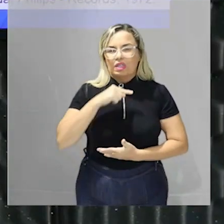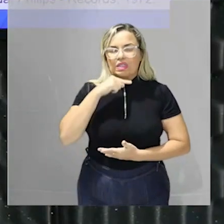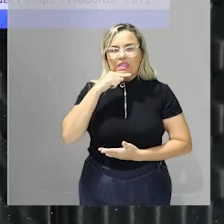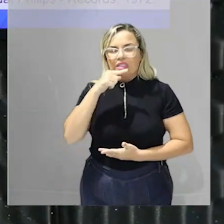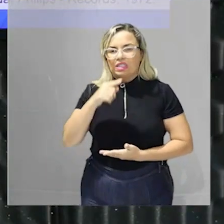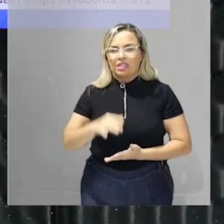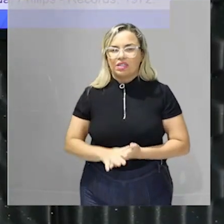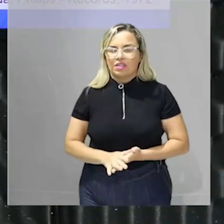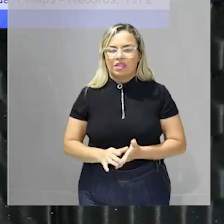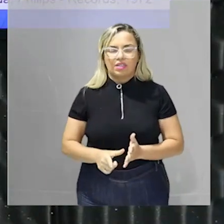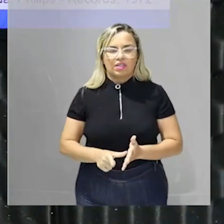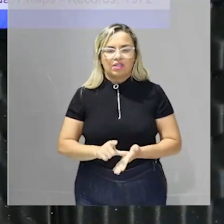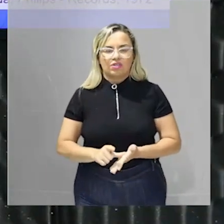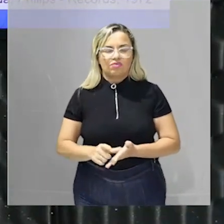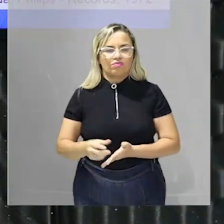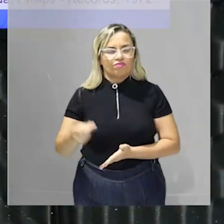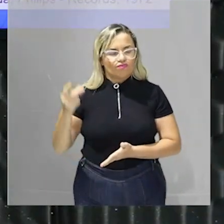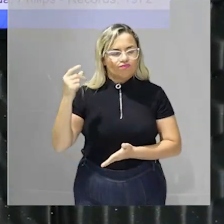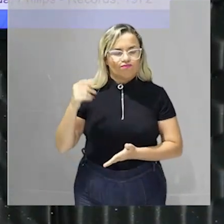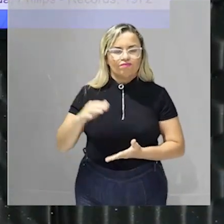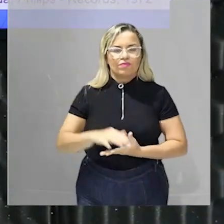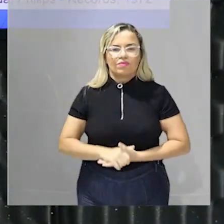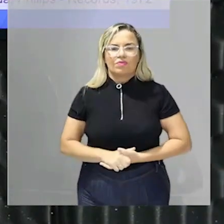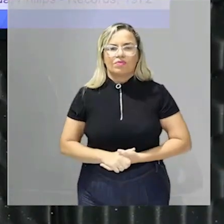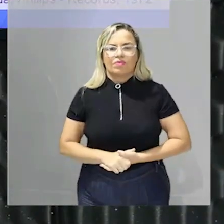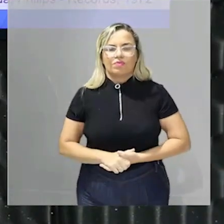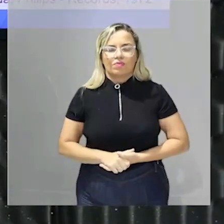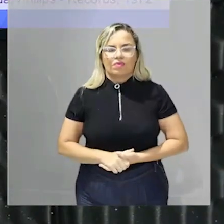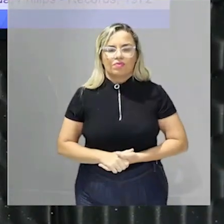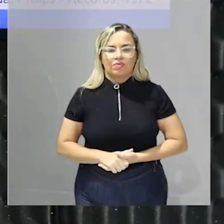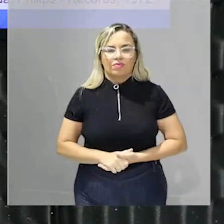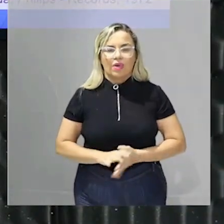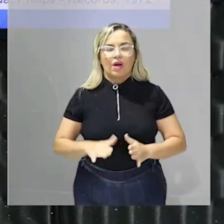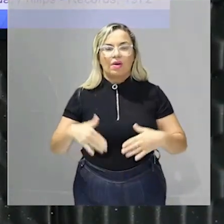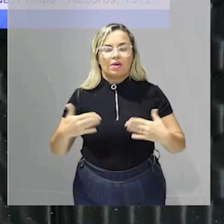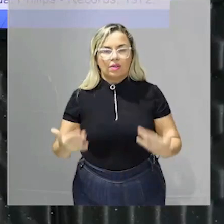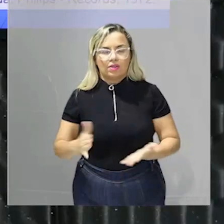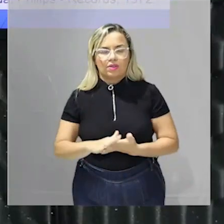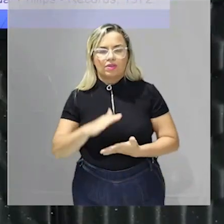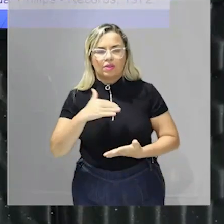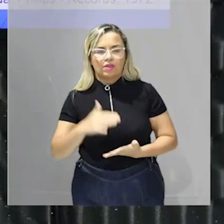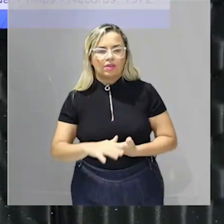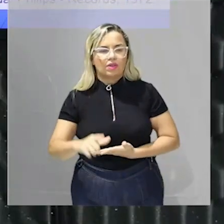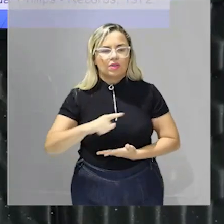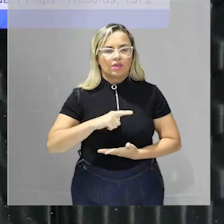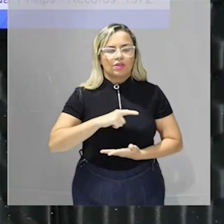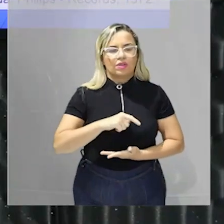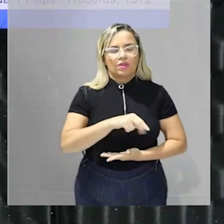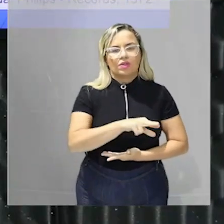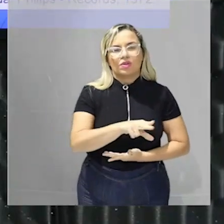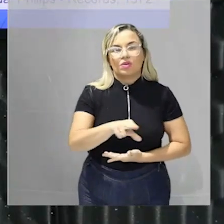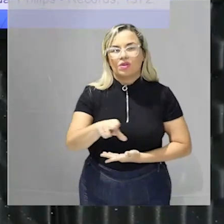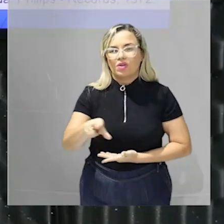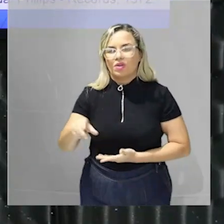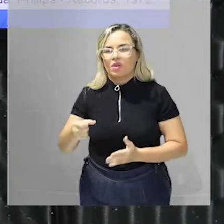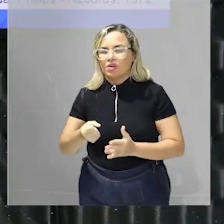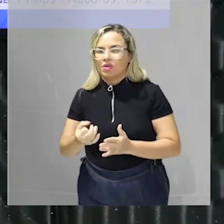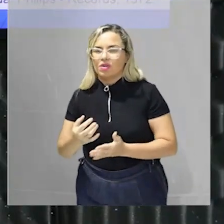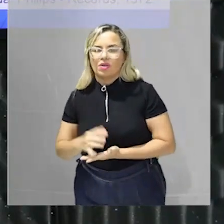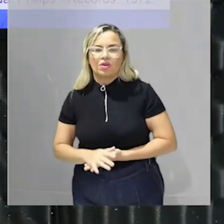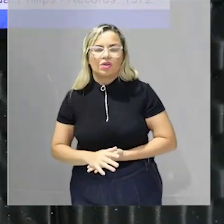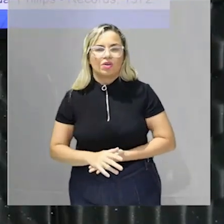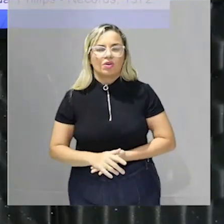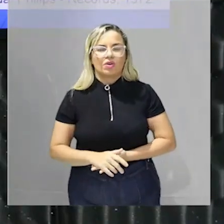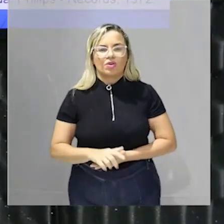Há uma união para que ninguém volte atrás, apesar das perdas, né? Eu tenho tantos irmãos que eu não posso contar.